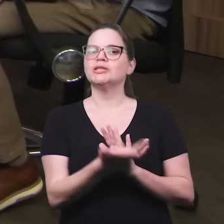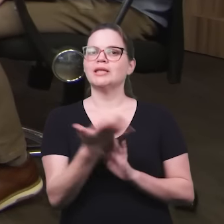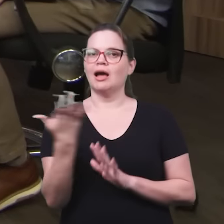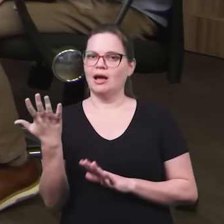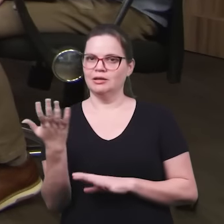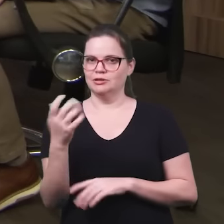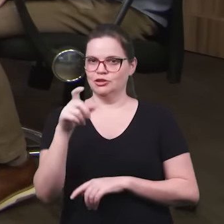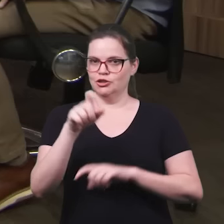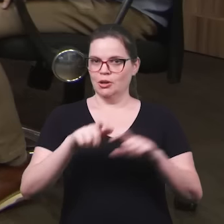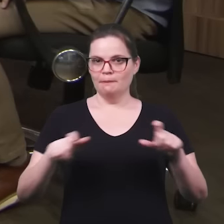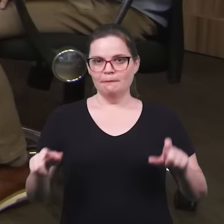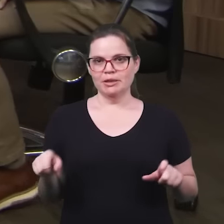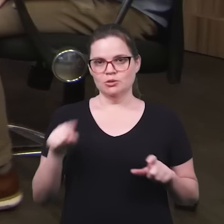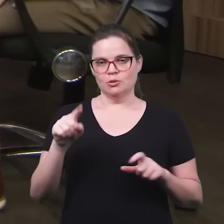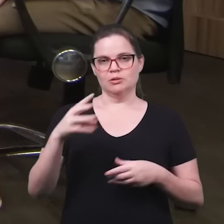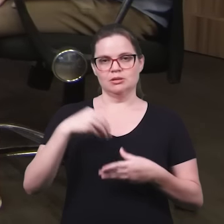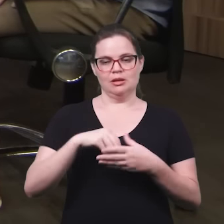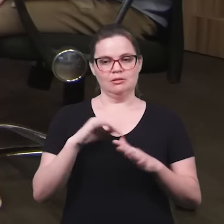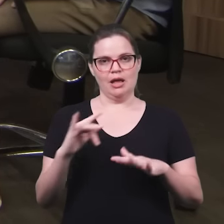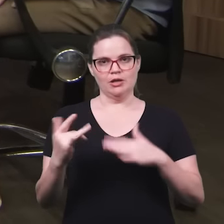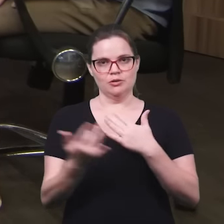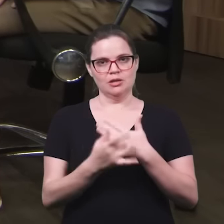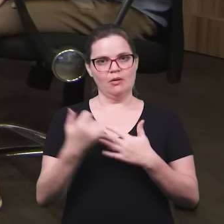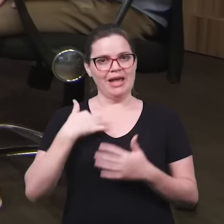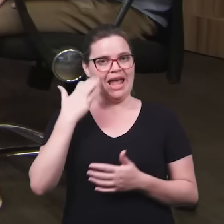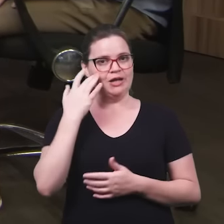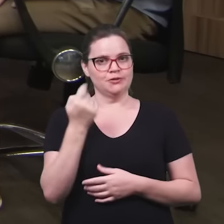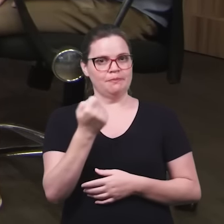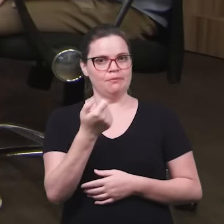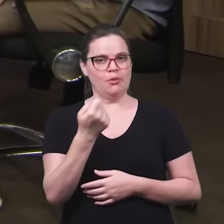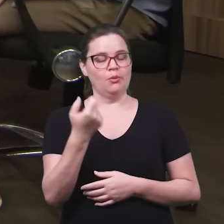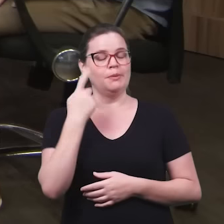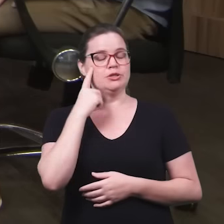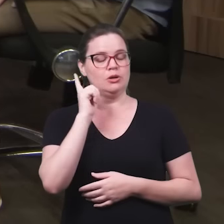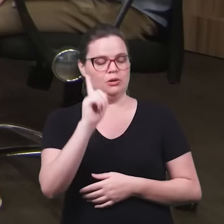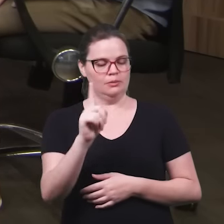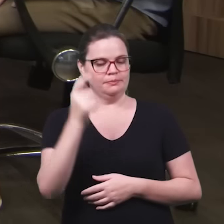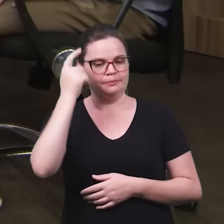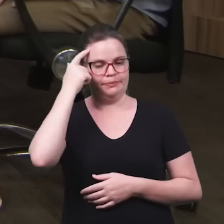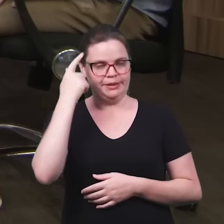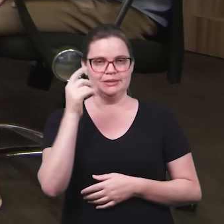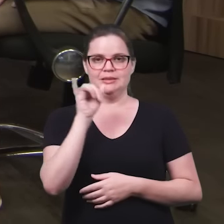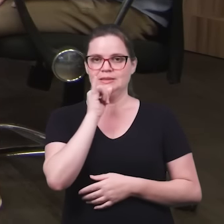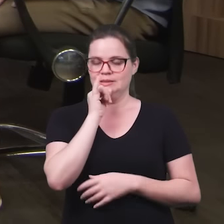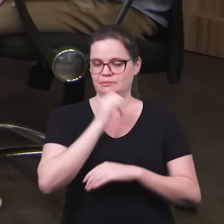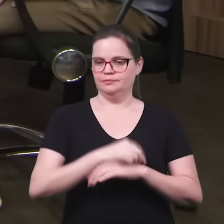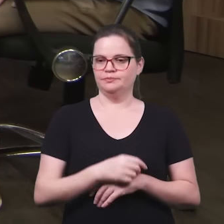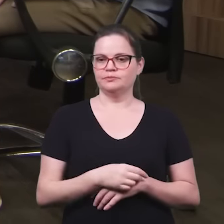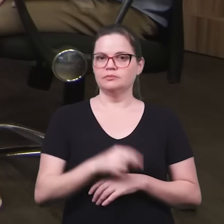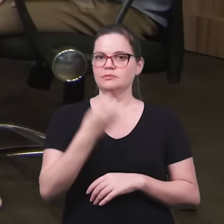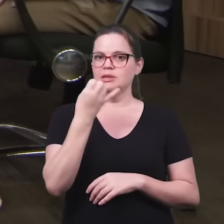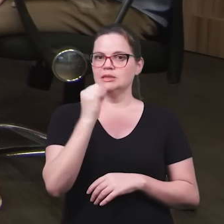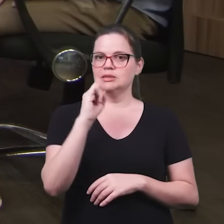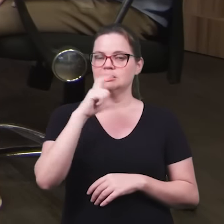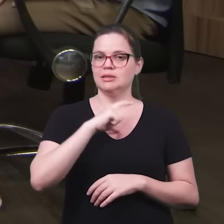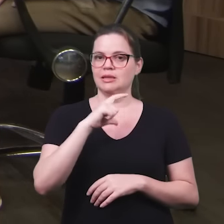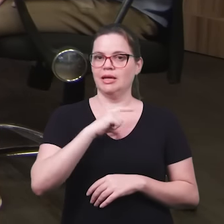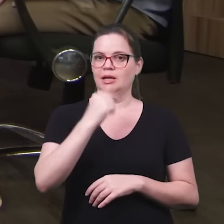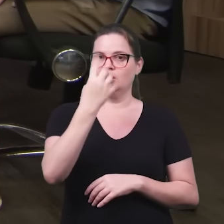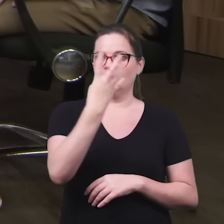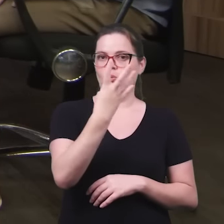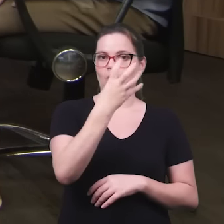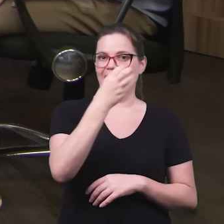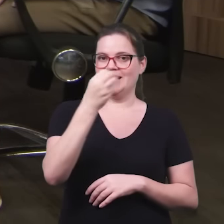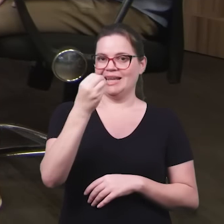e achar que é pouco. Mas é sempre bom trazer isso novamente à tona. Se você tem 40 pessoas te assistindo no